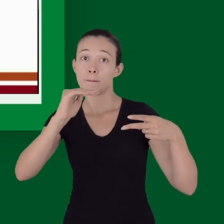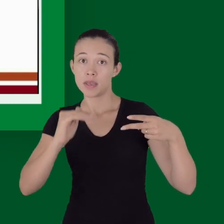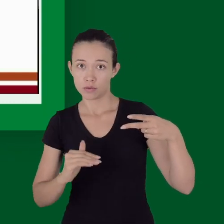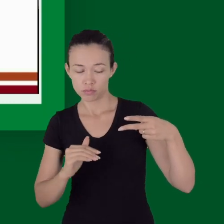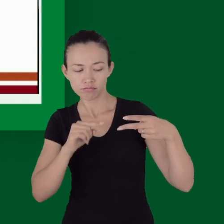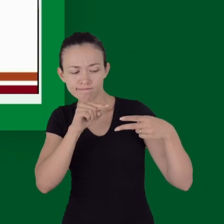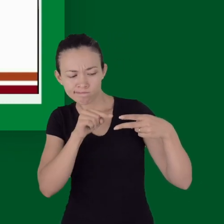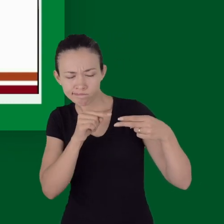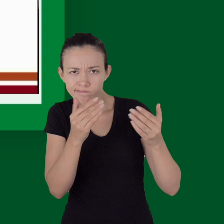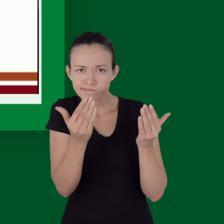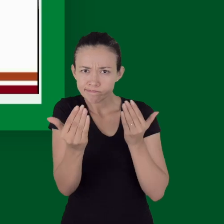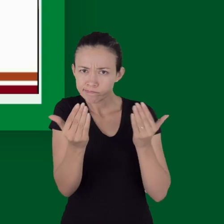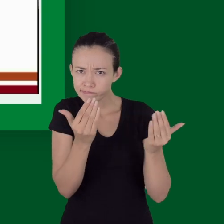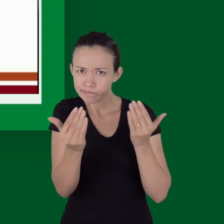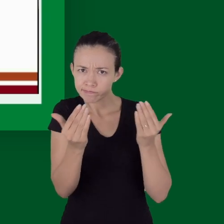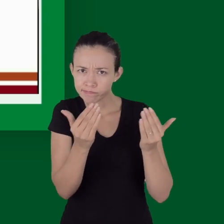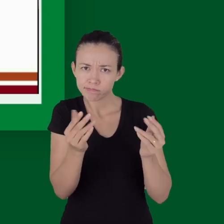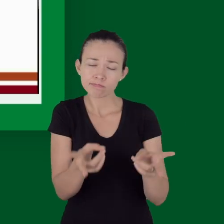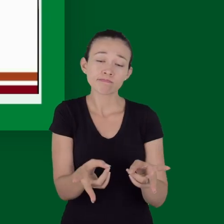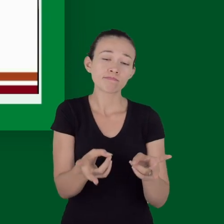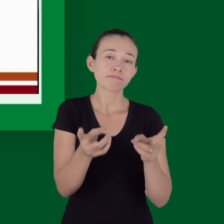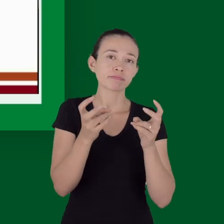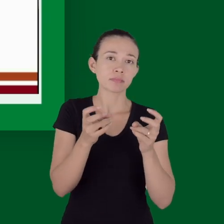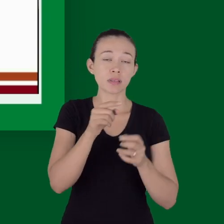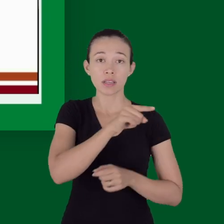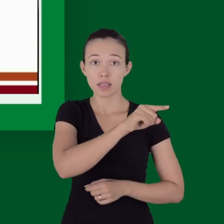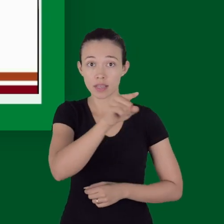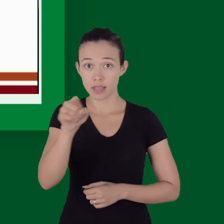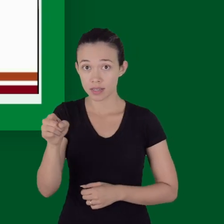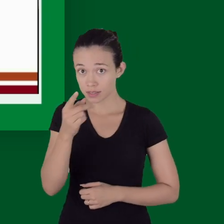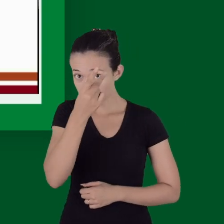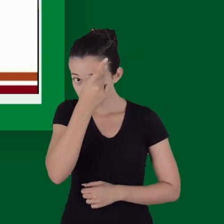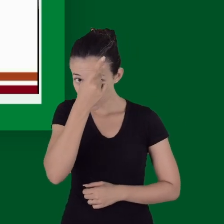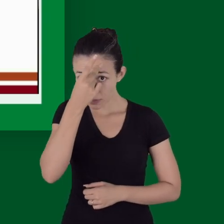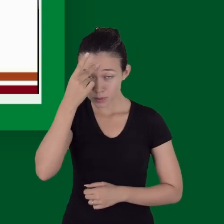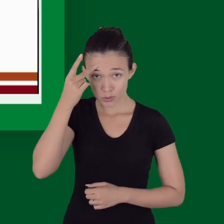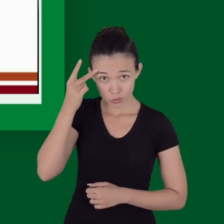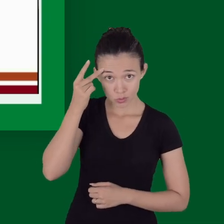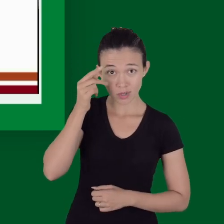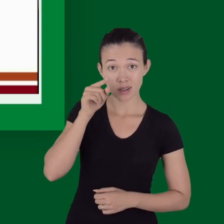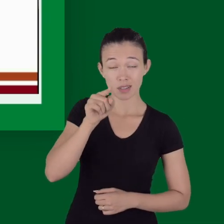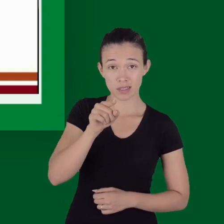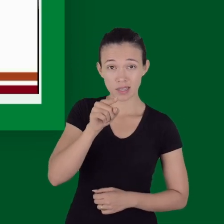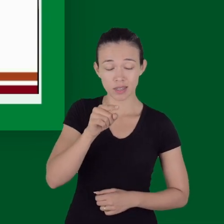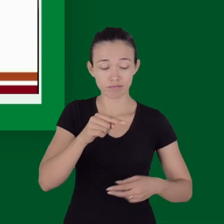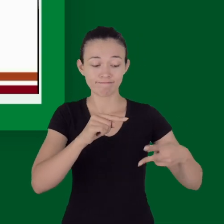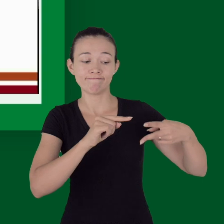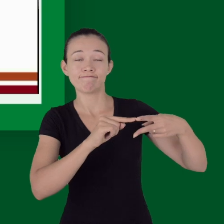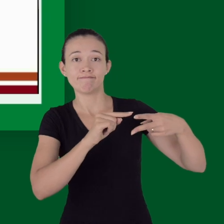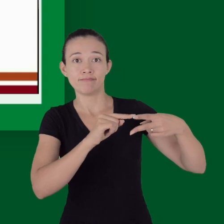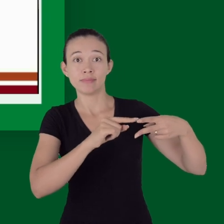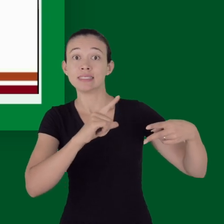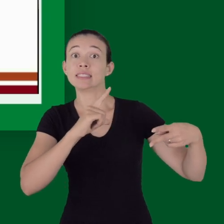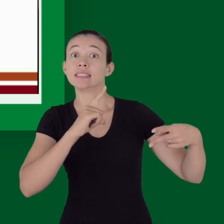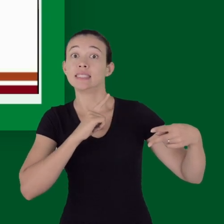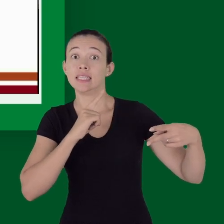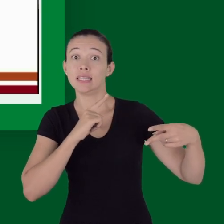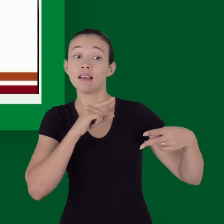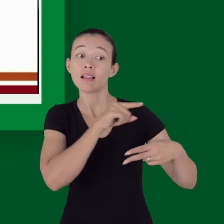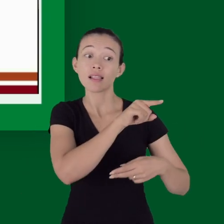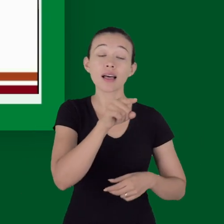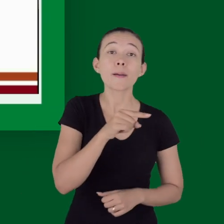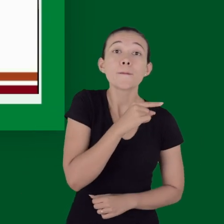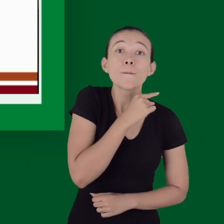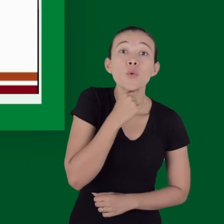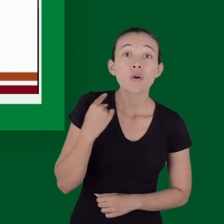relativo é de 2,5 de mortalidade para pacientes que receberam e maior volume né mais que